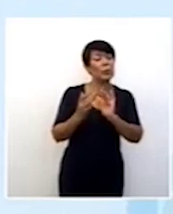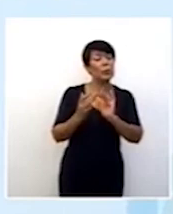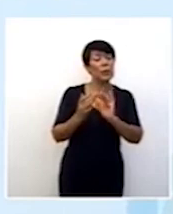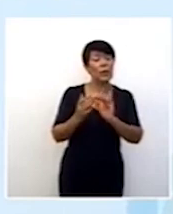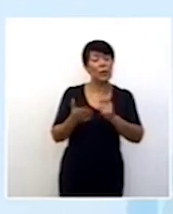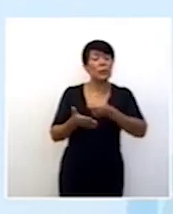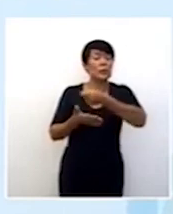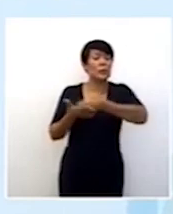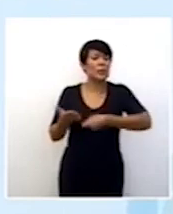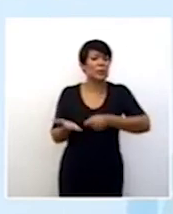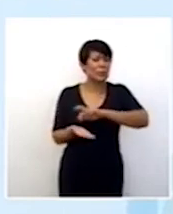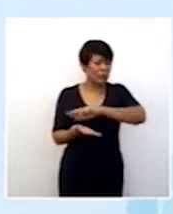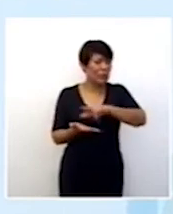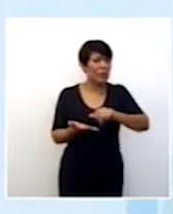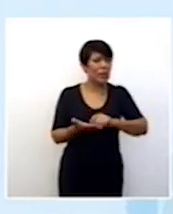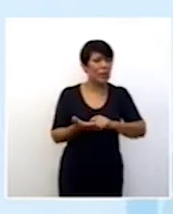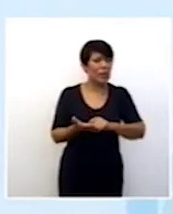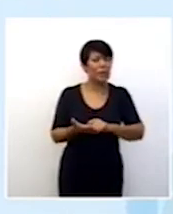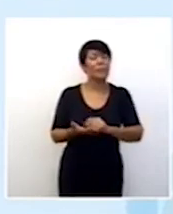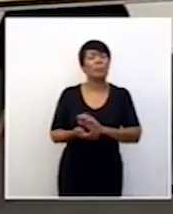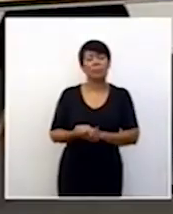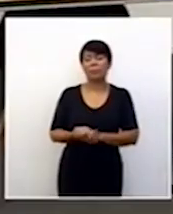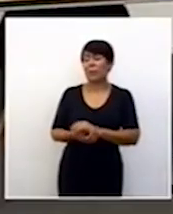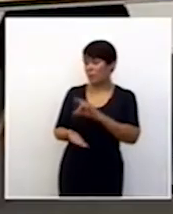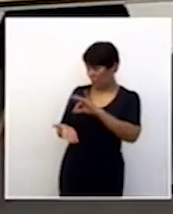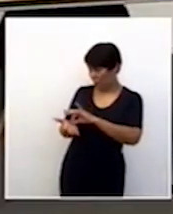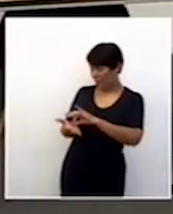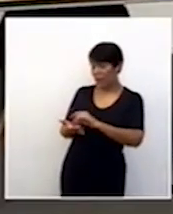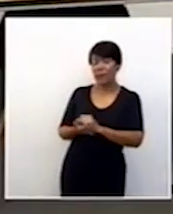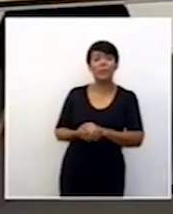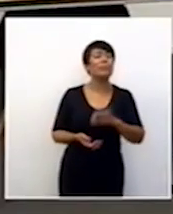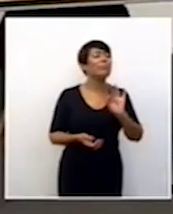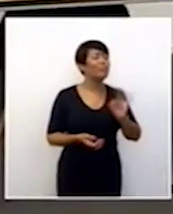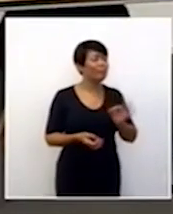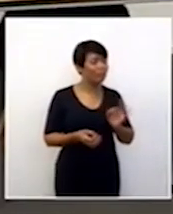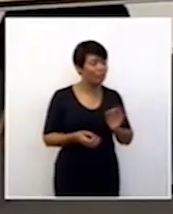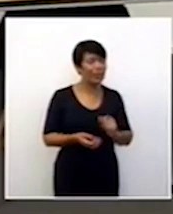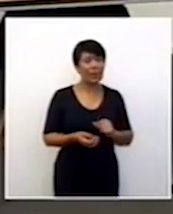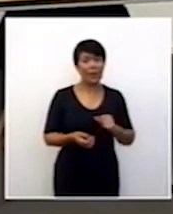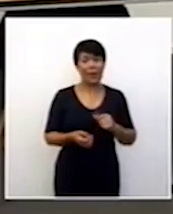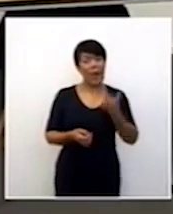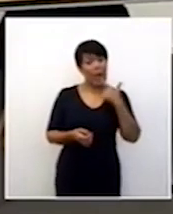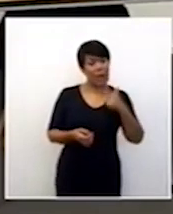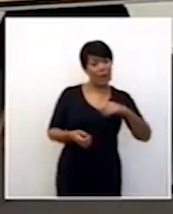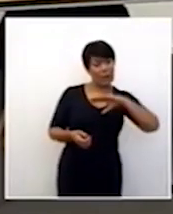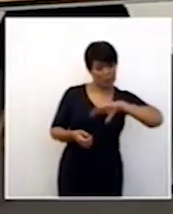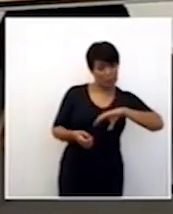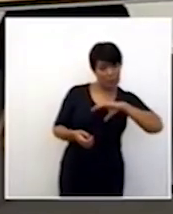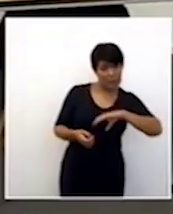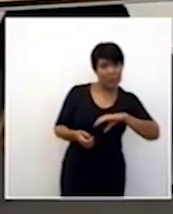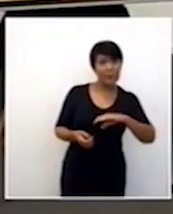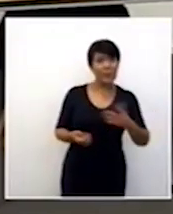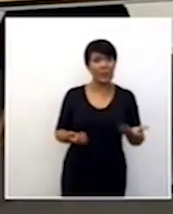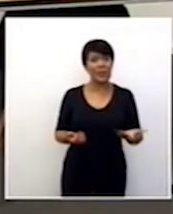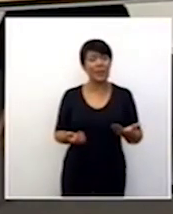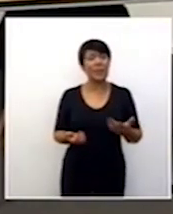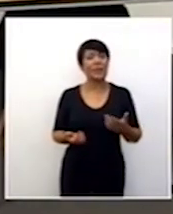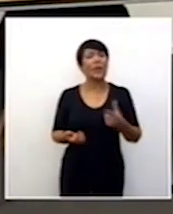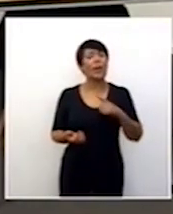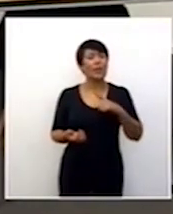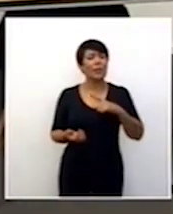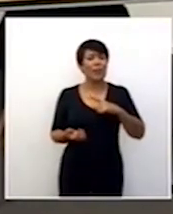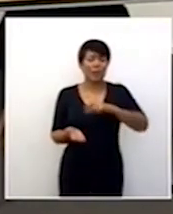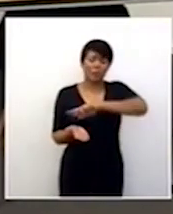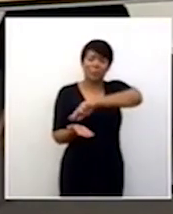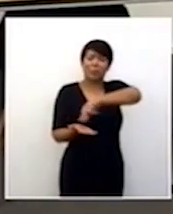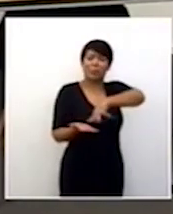de textos diferentes, não é, Mauro? Sim, perfeito. A língua portuguesa, ela é vasta em seu repertório.